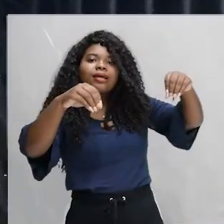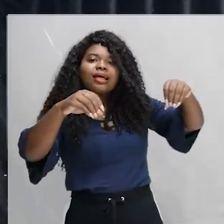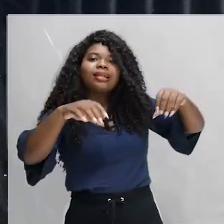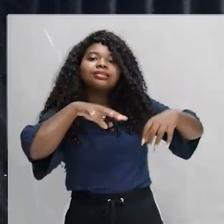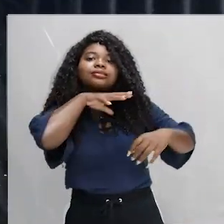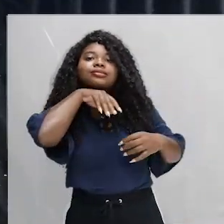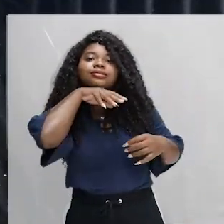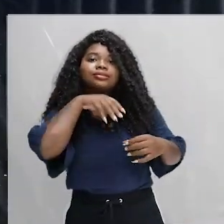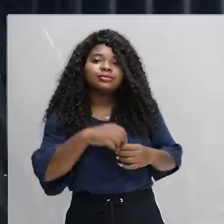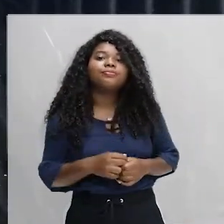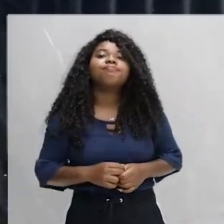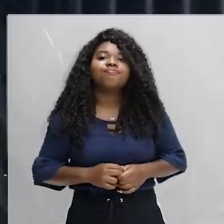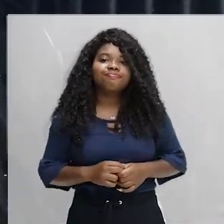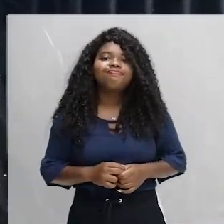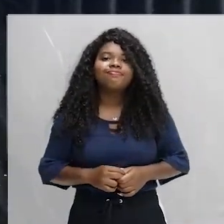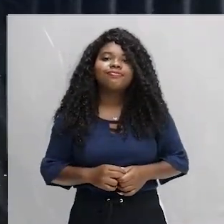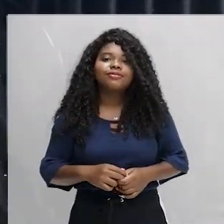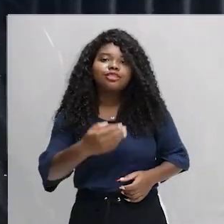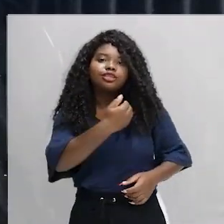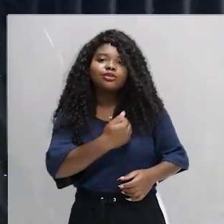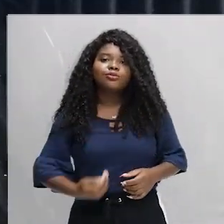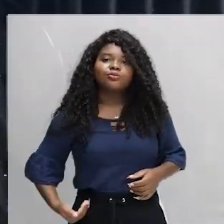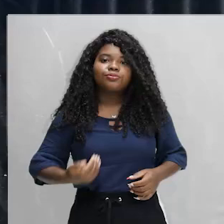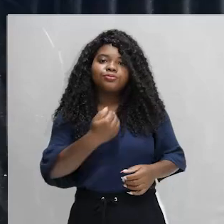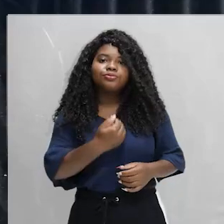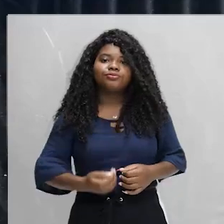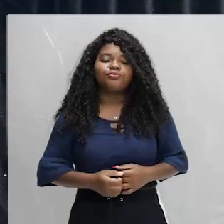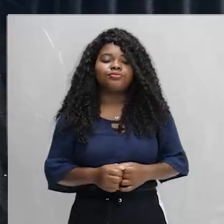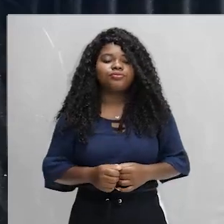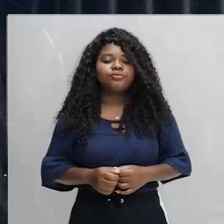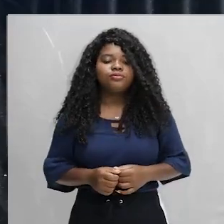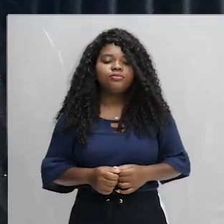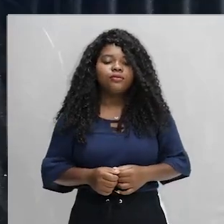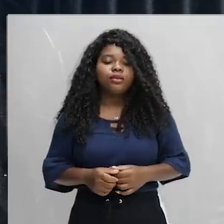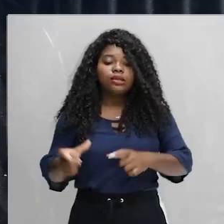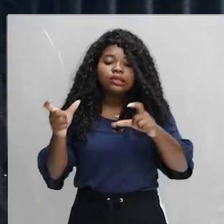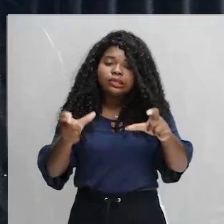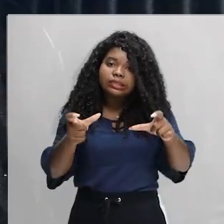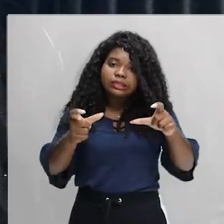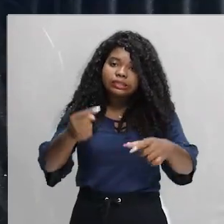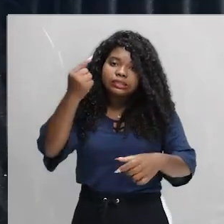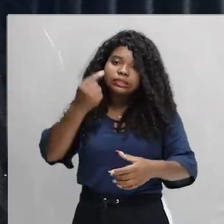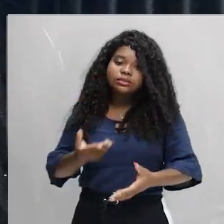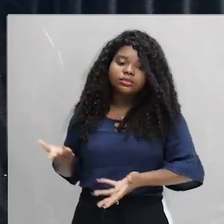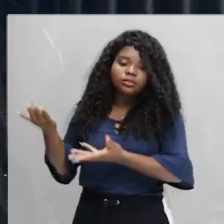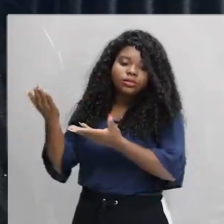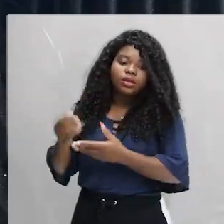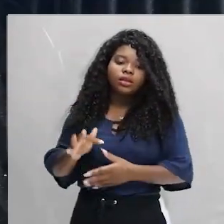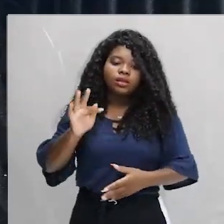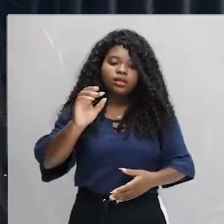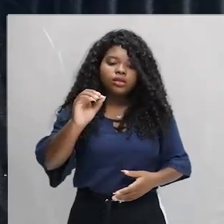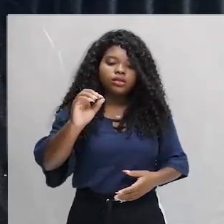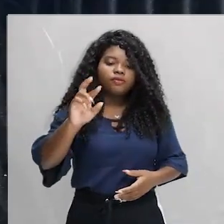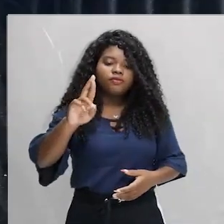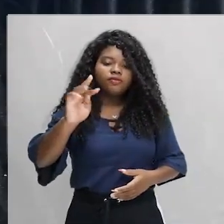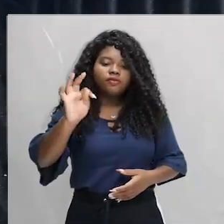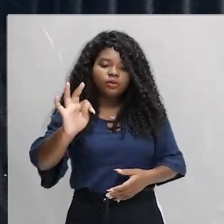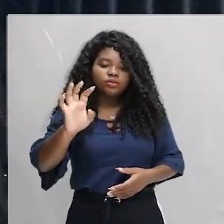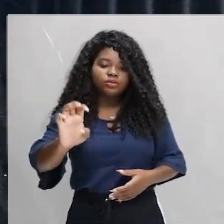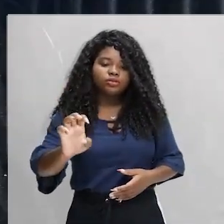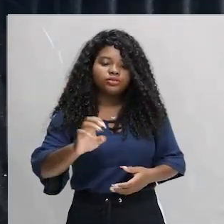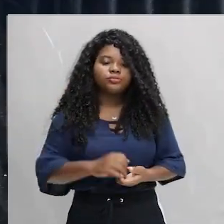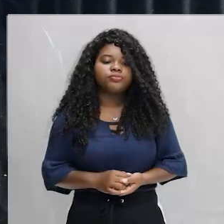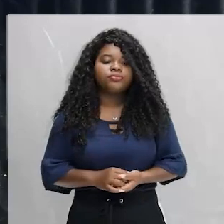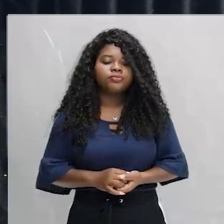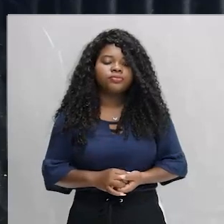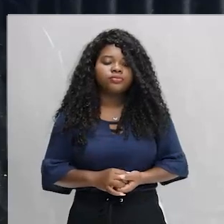do estado, onde fica o nosso governador. E esse lugar aqui era um forte, né? Aqui para